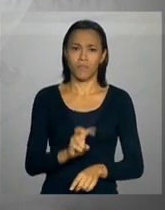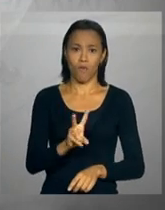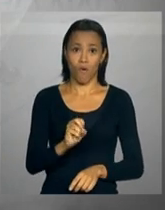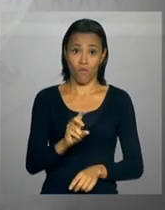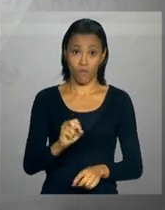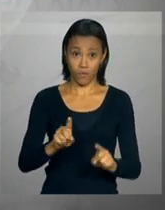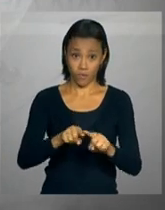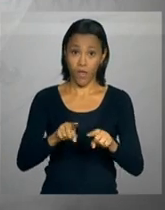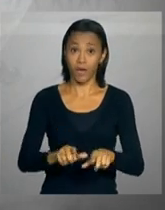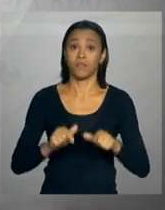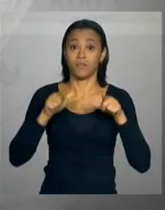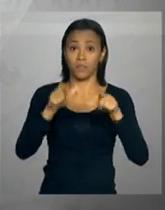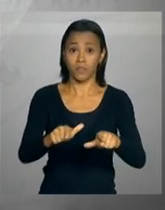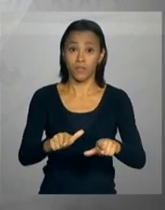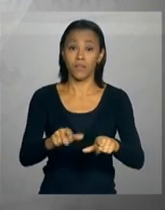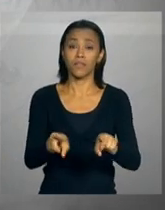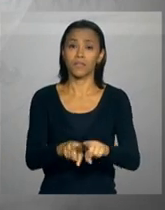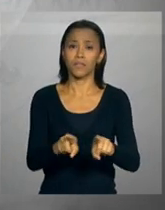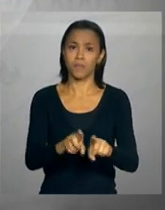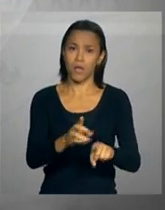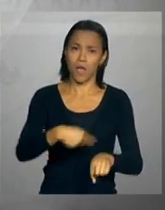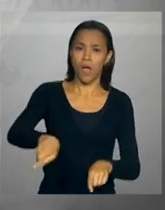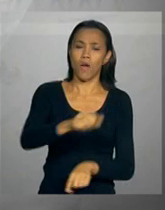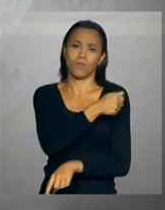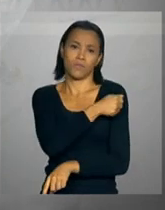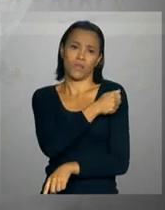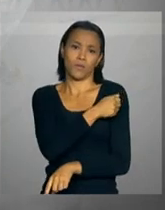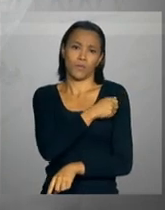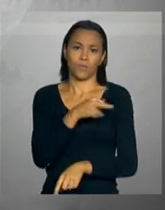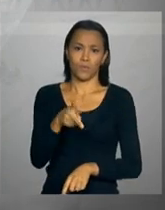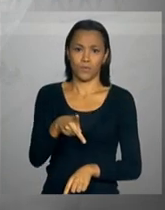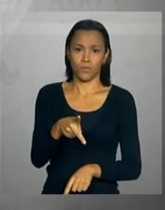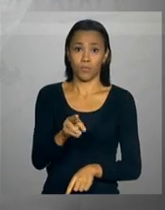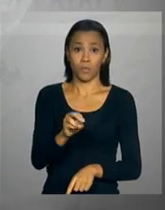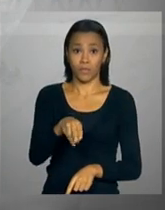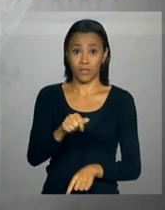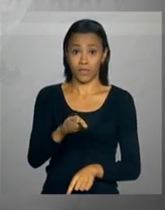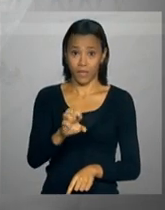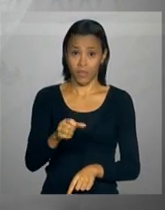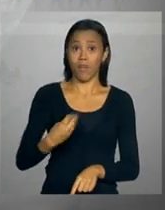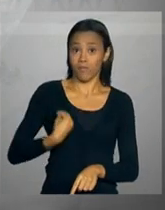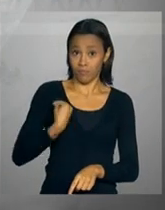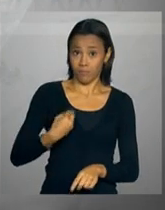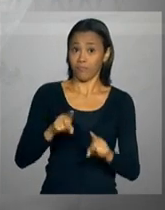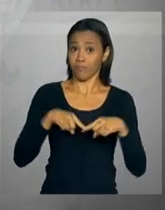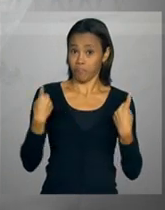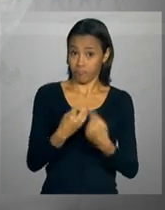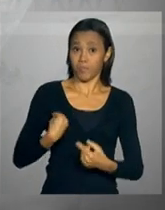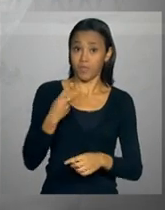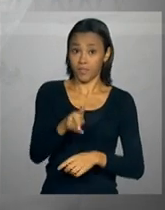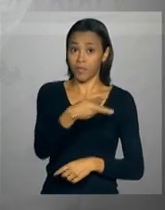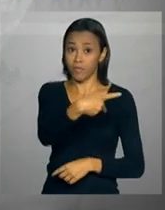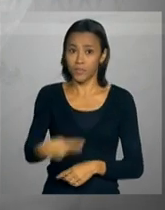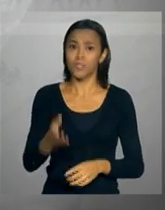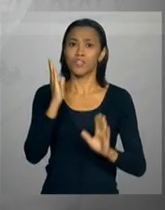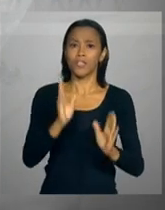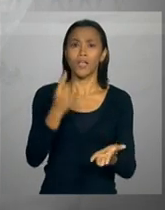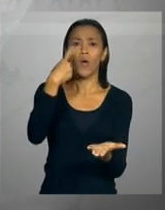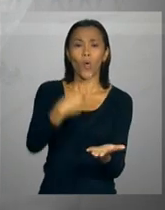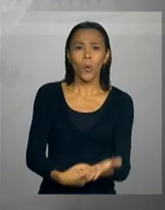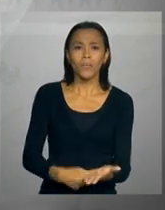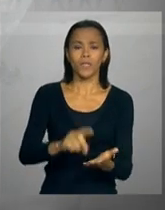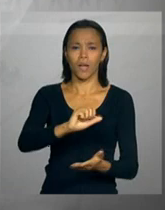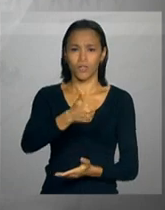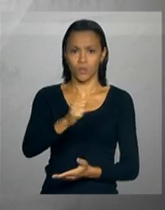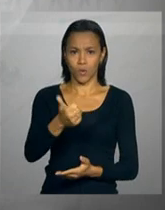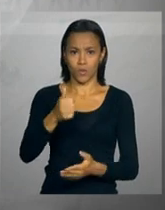vivo a entrega dos certificados aos alunos do Pronatec a cerimônia que terá a presença da presidenta de marf está marcada para as